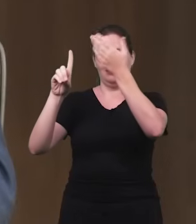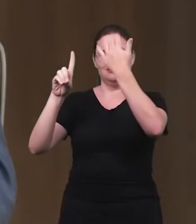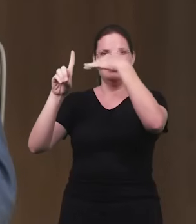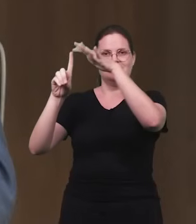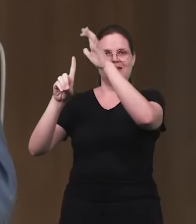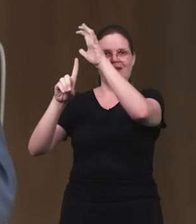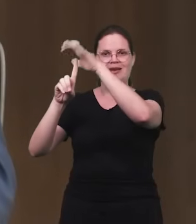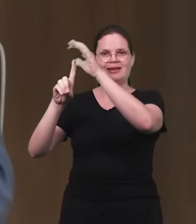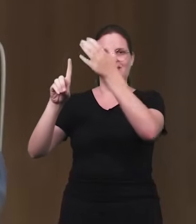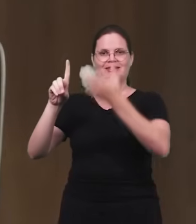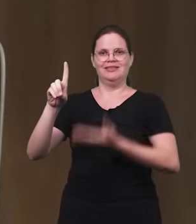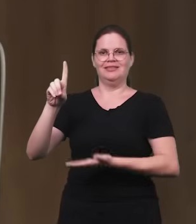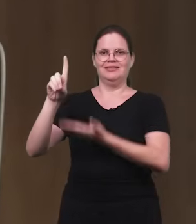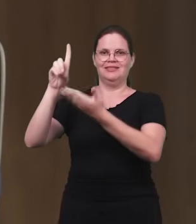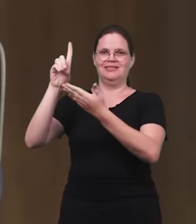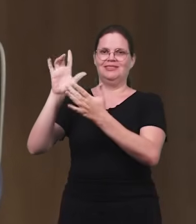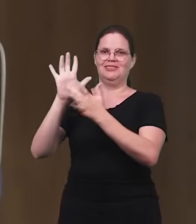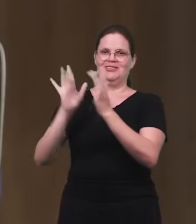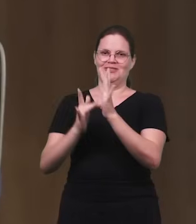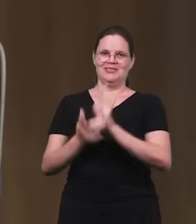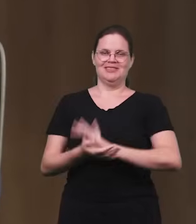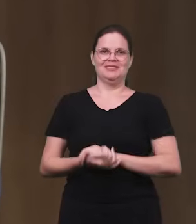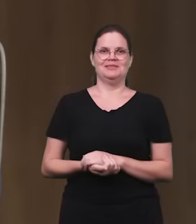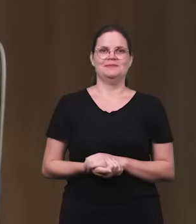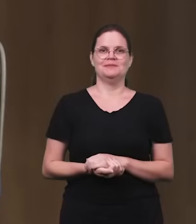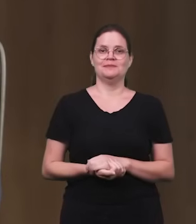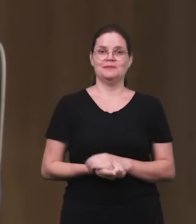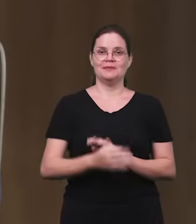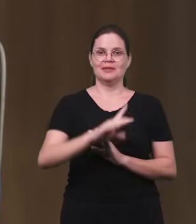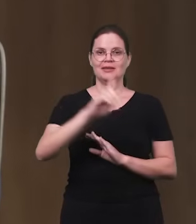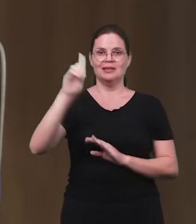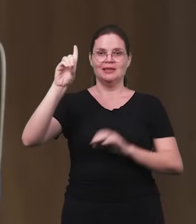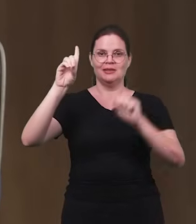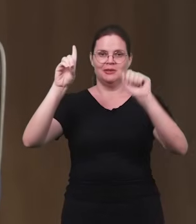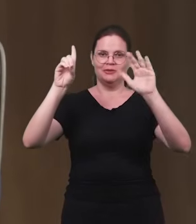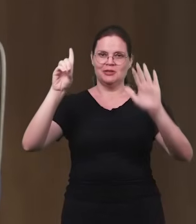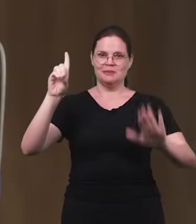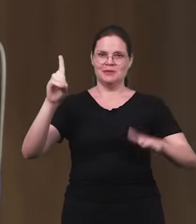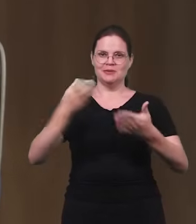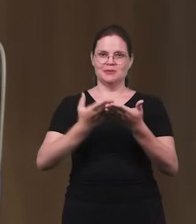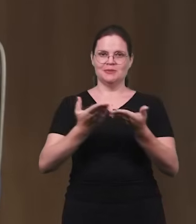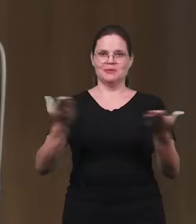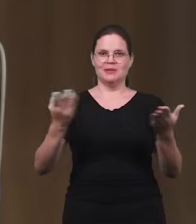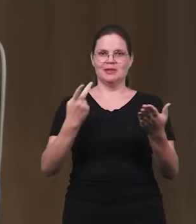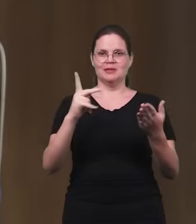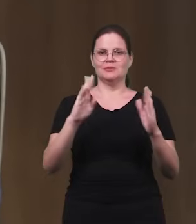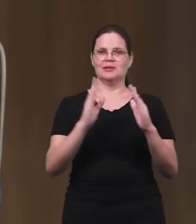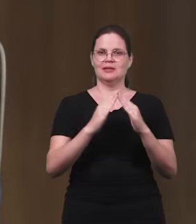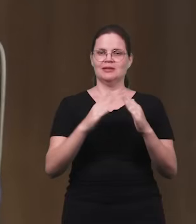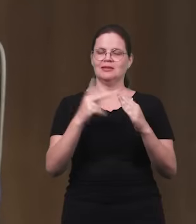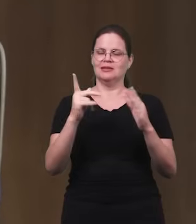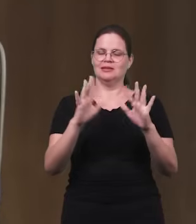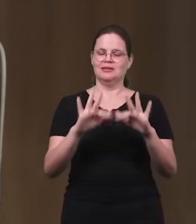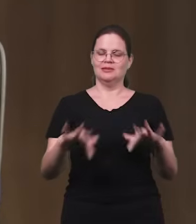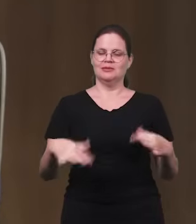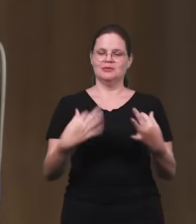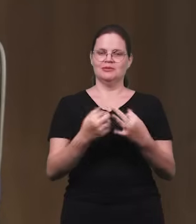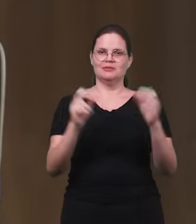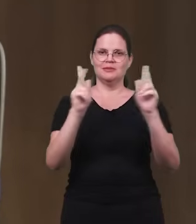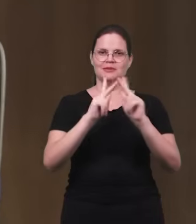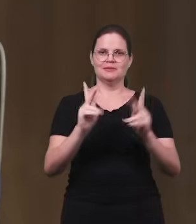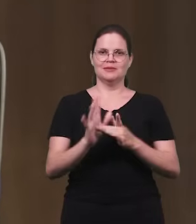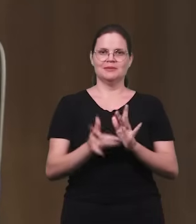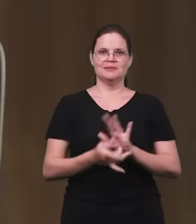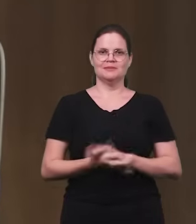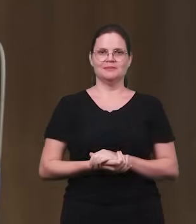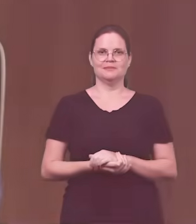rei é o nosso Senhor Jesus. Que Deus te abençoe, que Deus abençoe a sua família, a